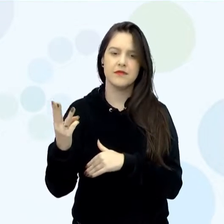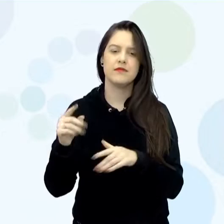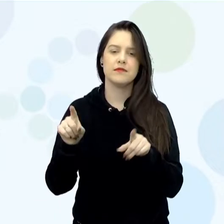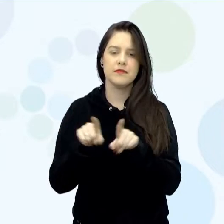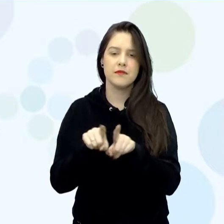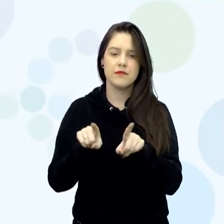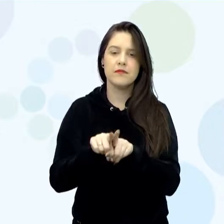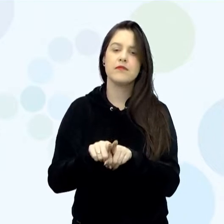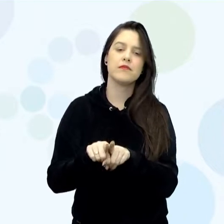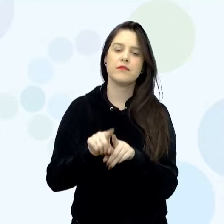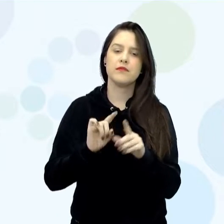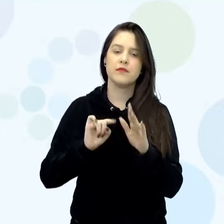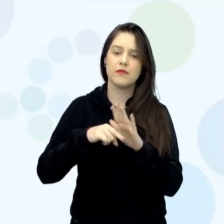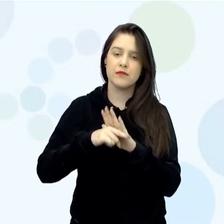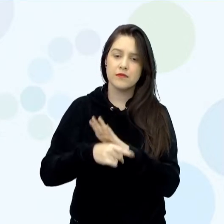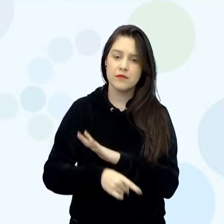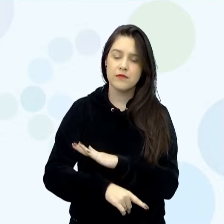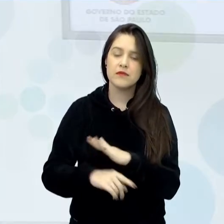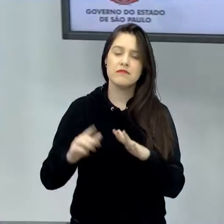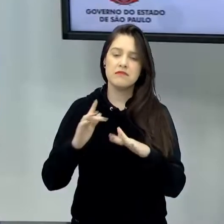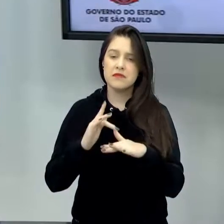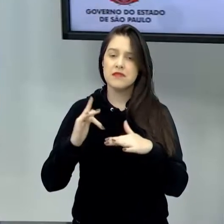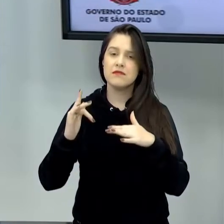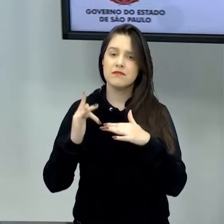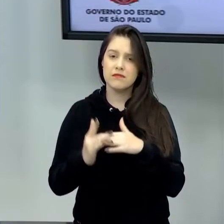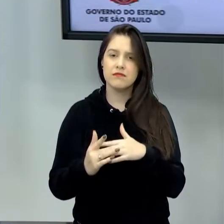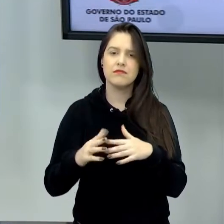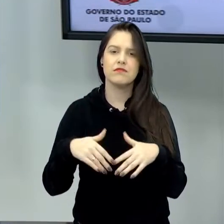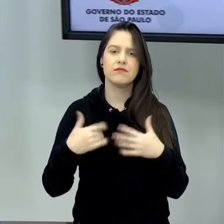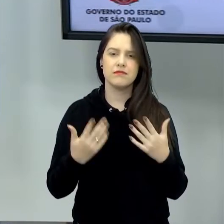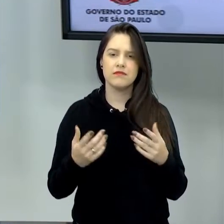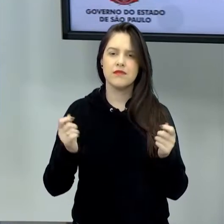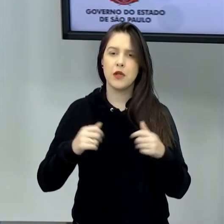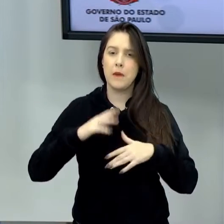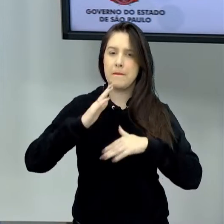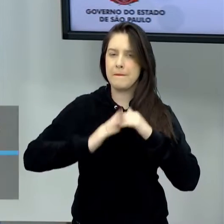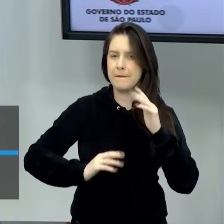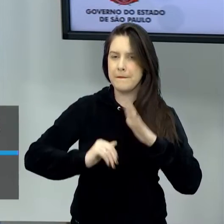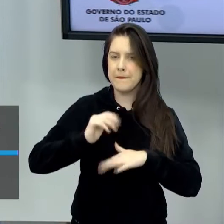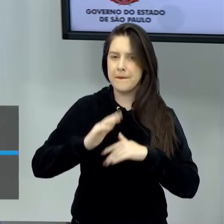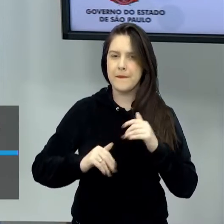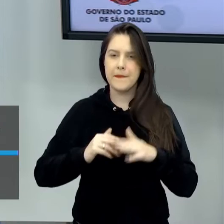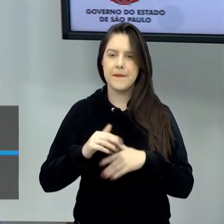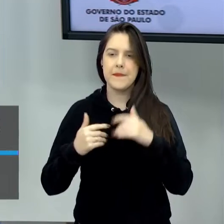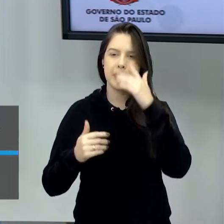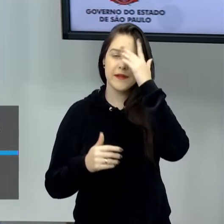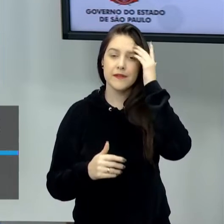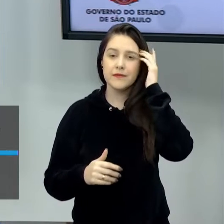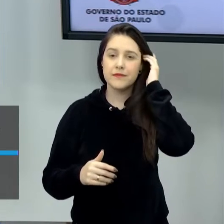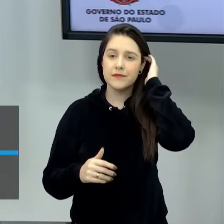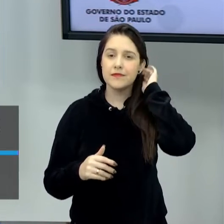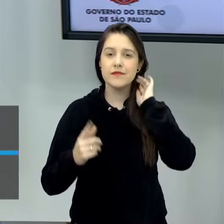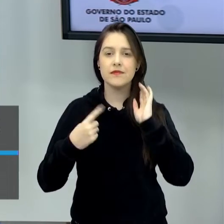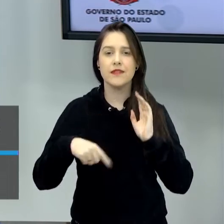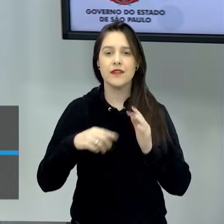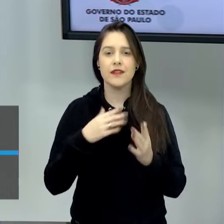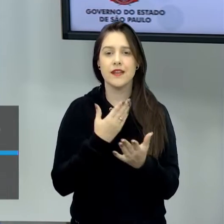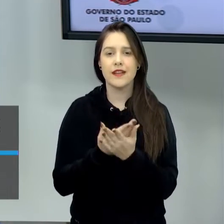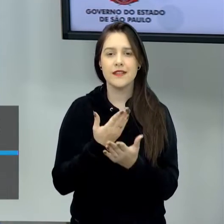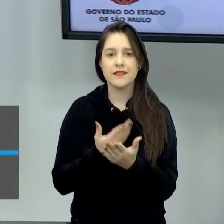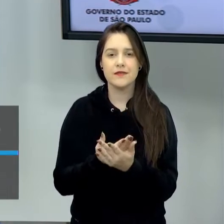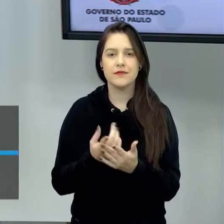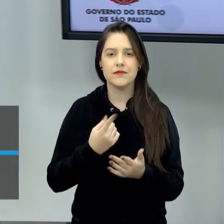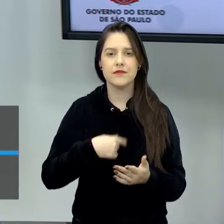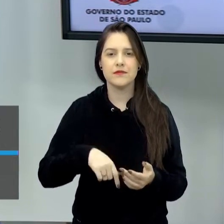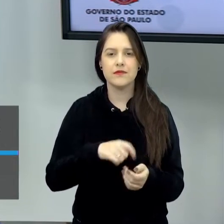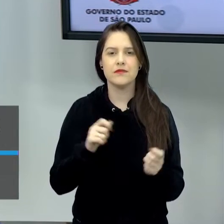Desenvolvimento 3. Então estamos aí nesse período de prática de desenvolvimento em que na escola